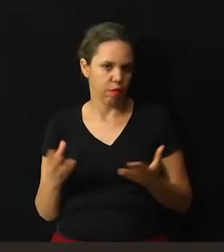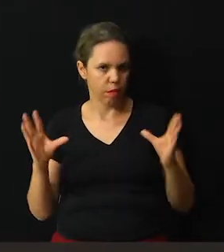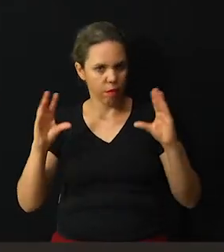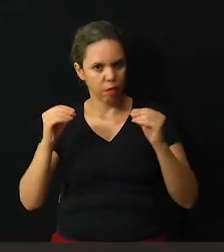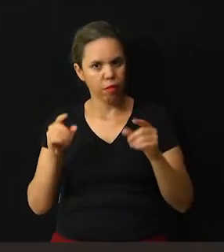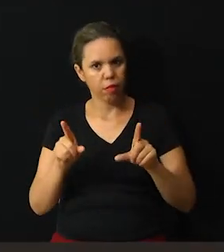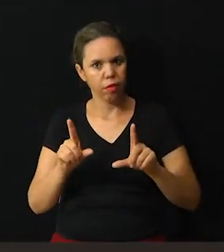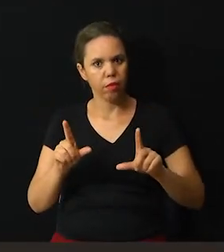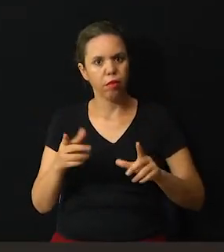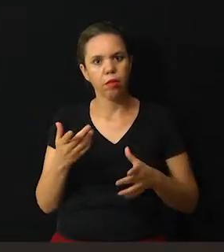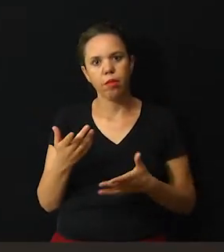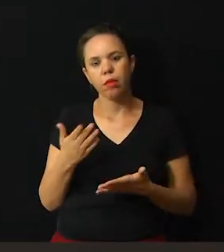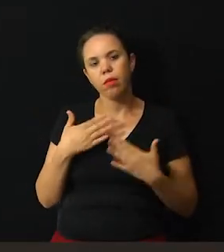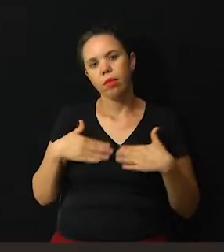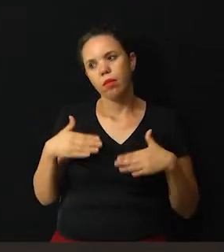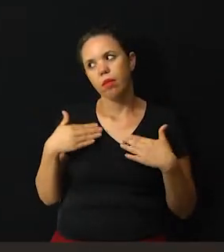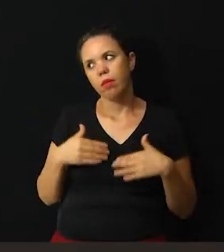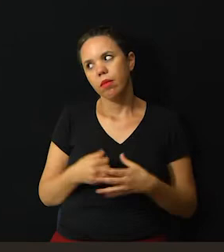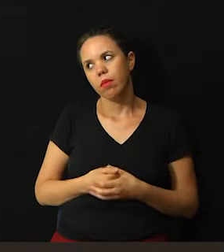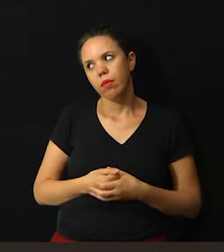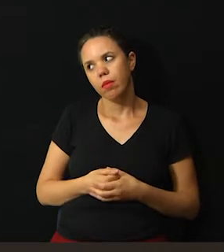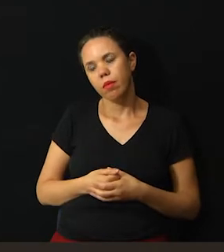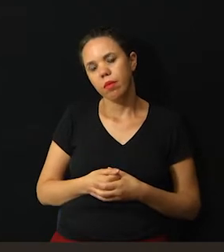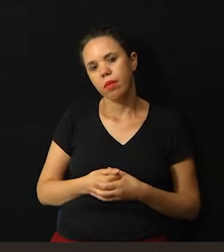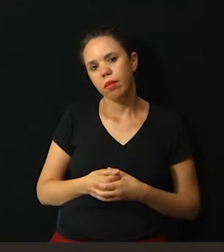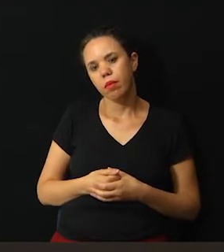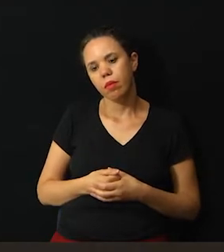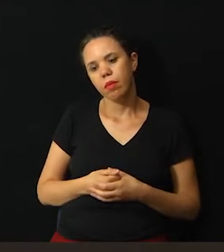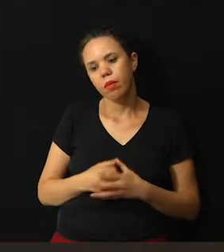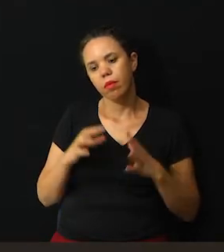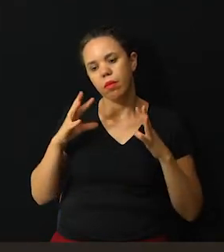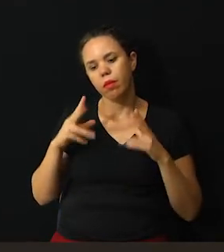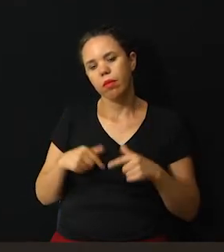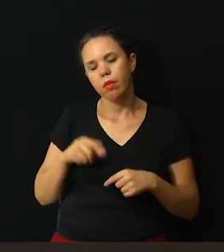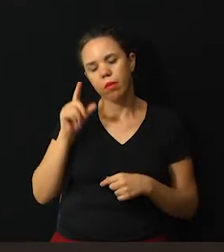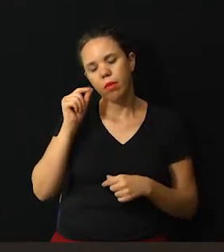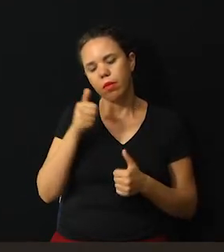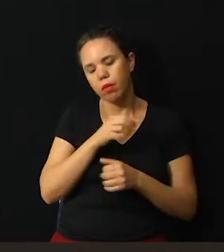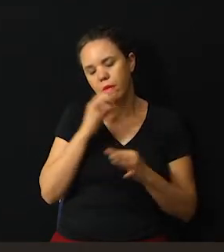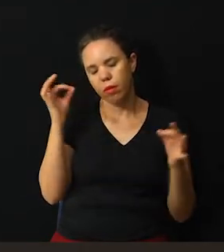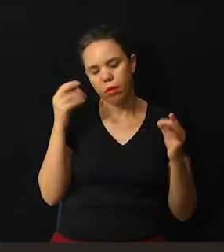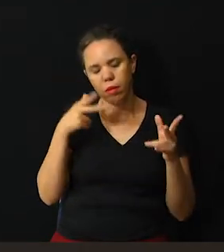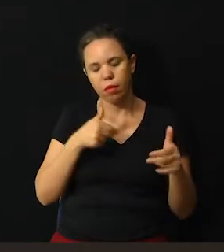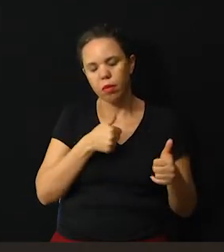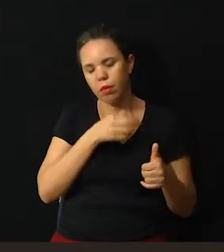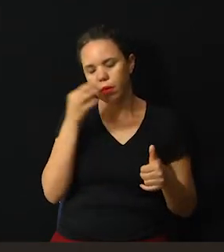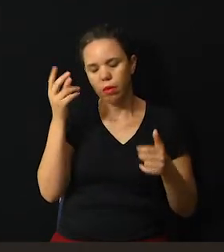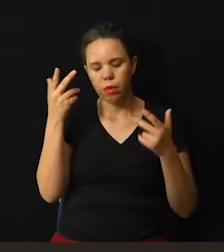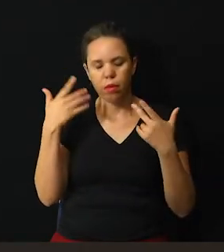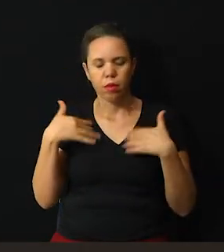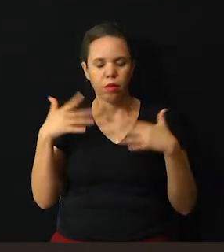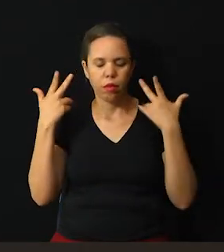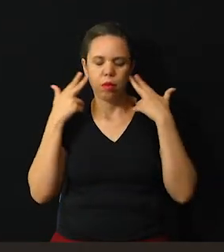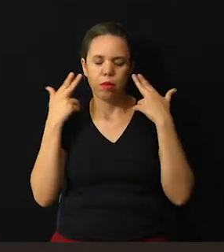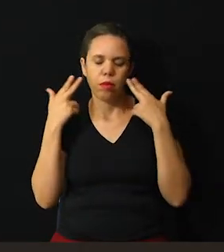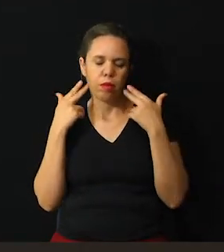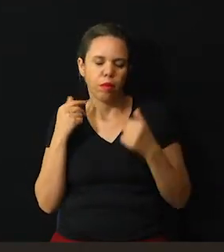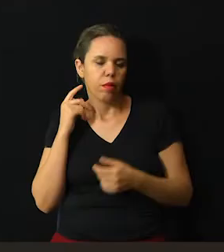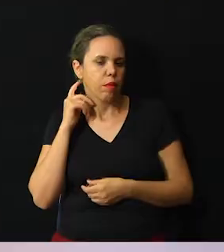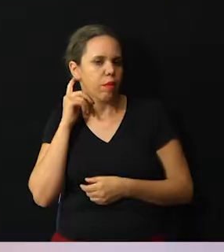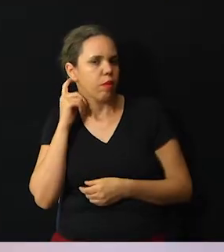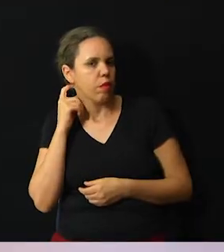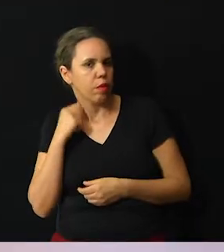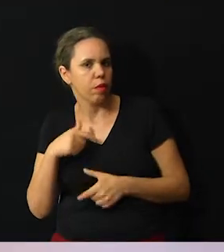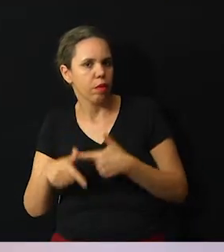principalmente à noite, né? Para ficar mais tranquila, para ter uma higiene boa, chamada higiene boa do sono, para poder ter uma qualidade boa na noite no